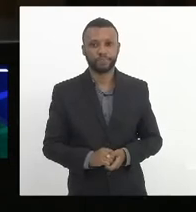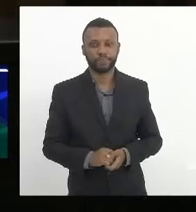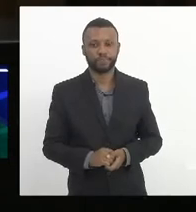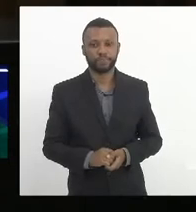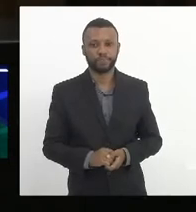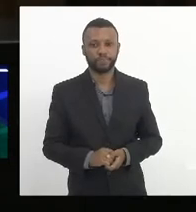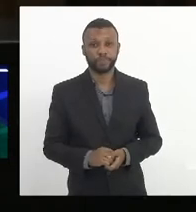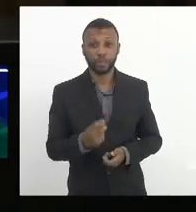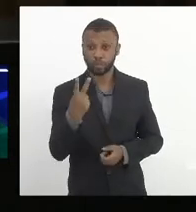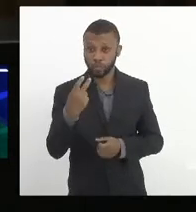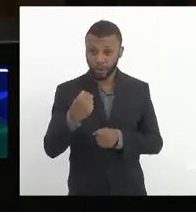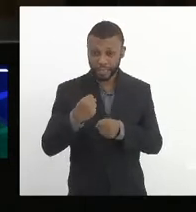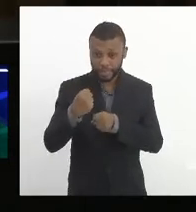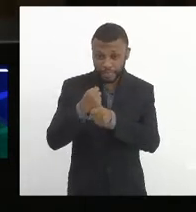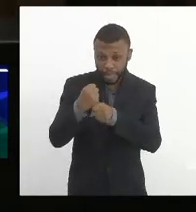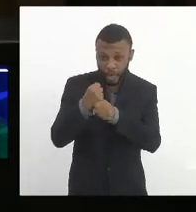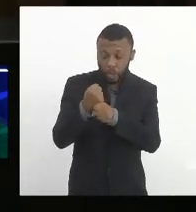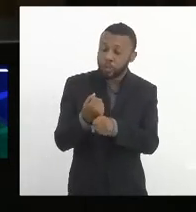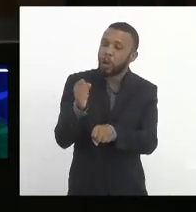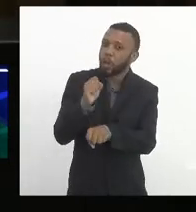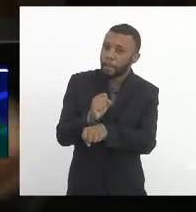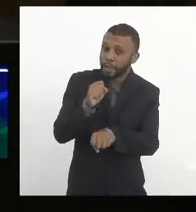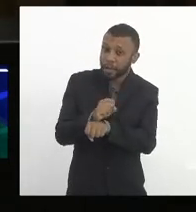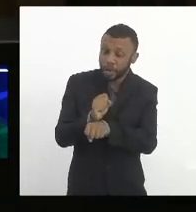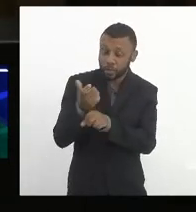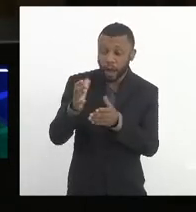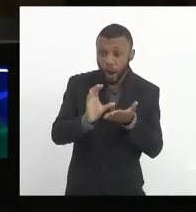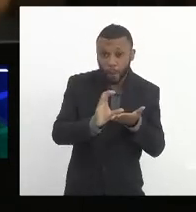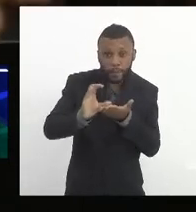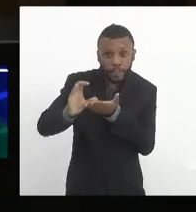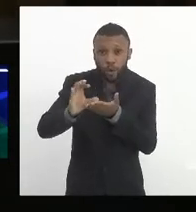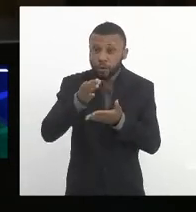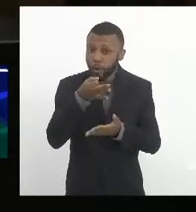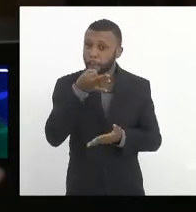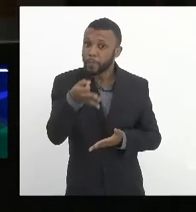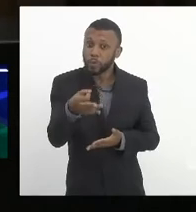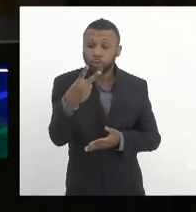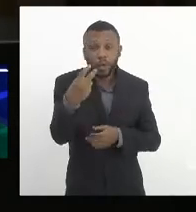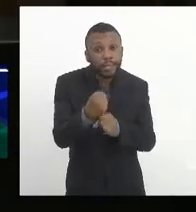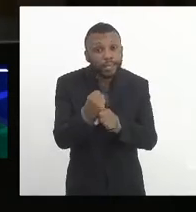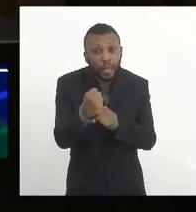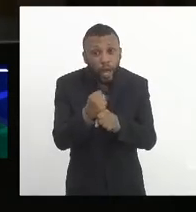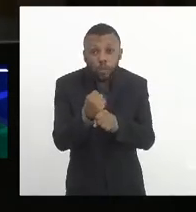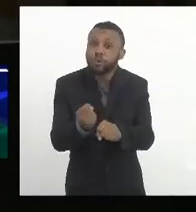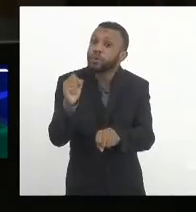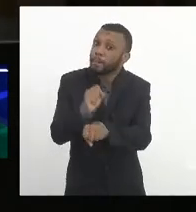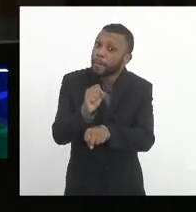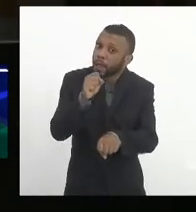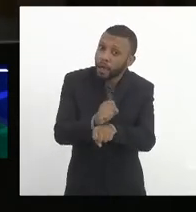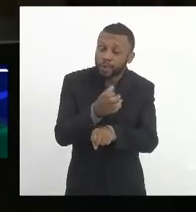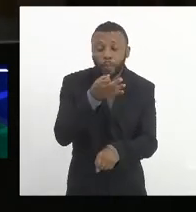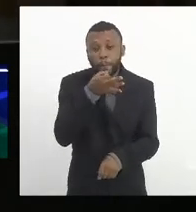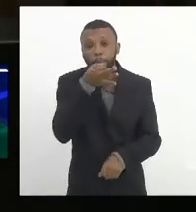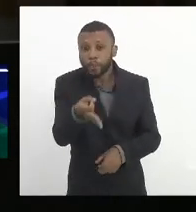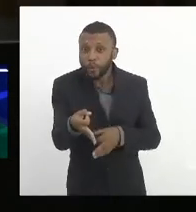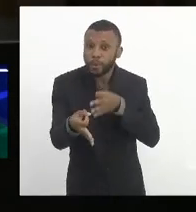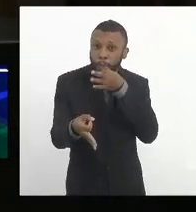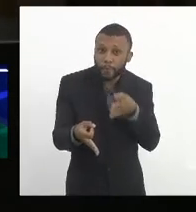há dois anos eu estou aguardando esse posicionamento dois anos aguardando o posicionamento 2